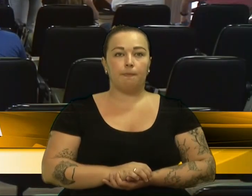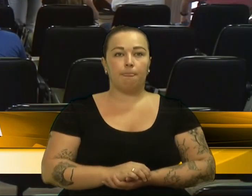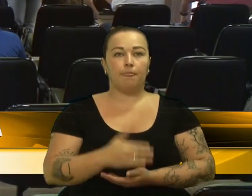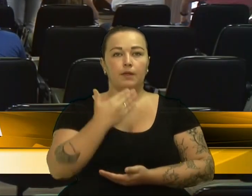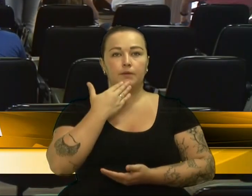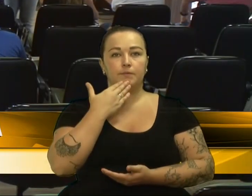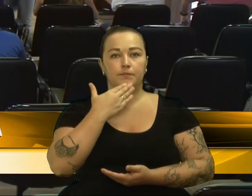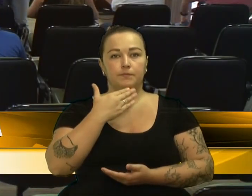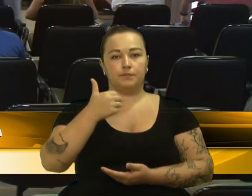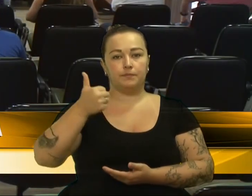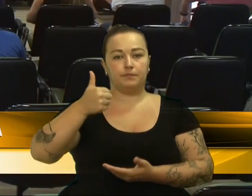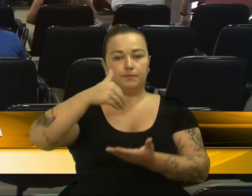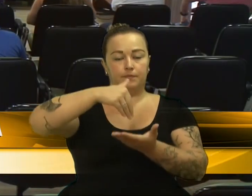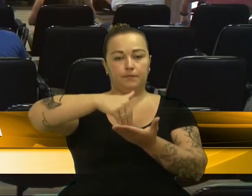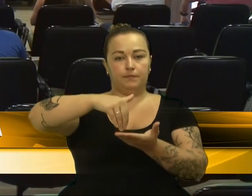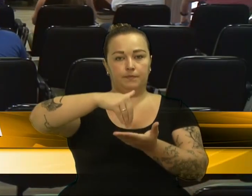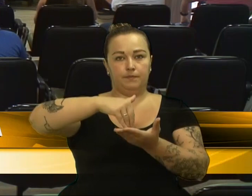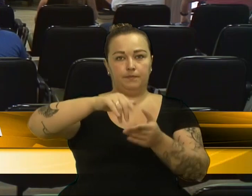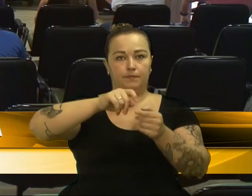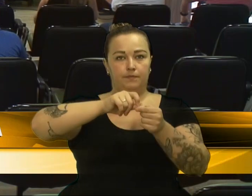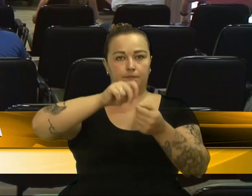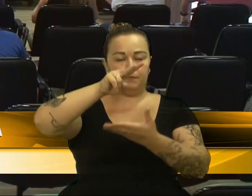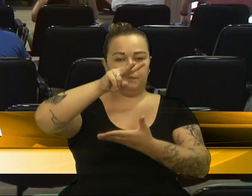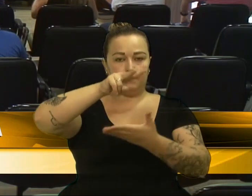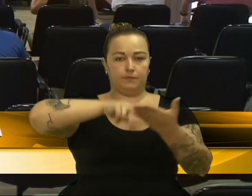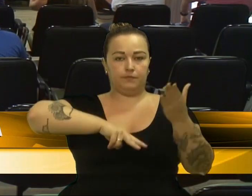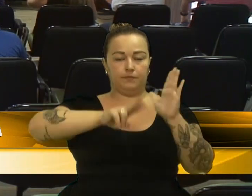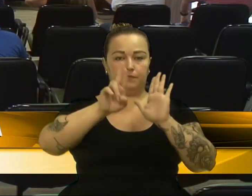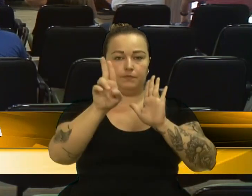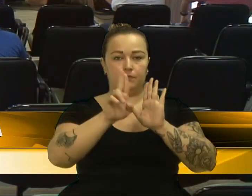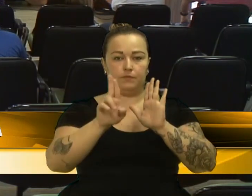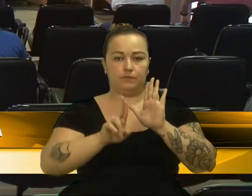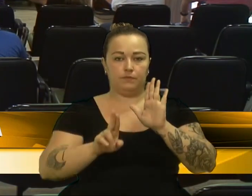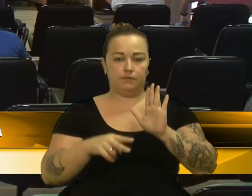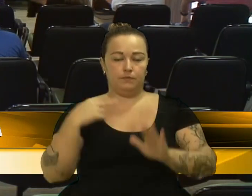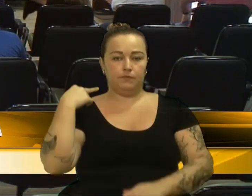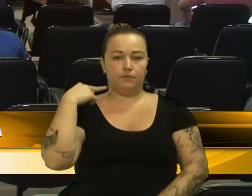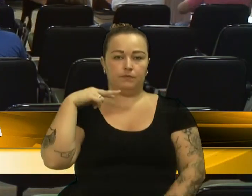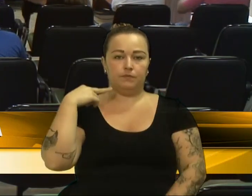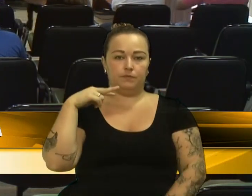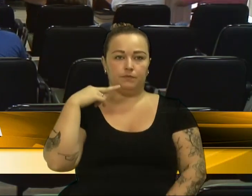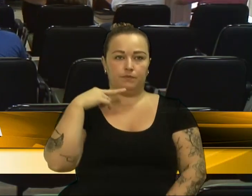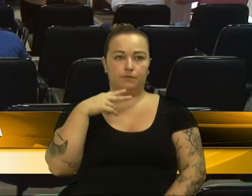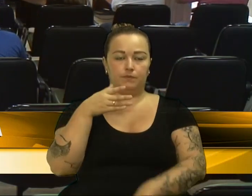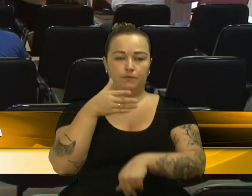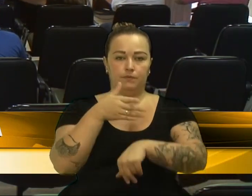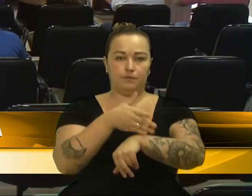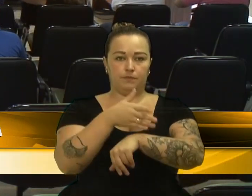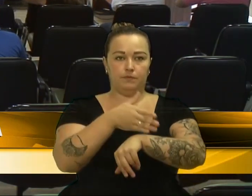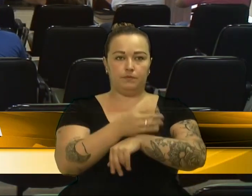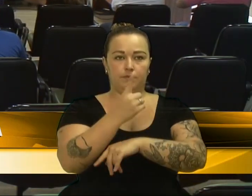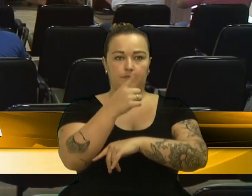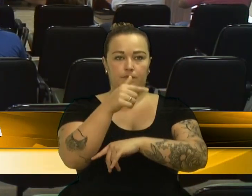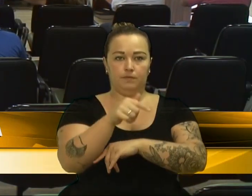Solicito à primeira secretária que faça a leitura da nominata dos vereadores que compõem a 17ª